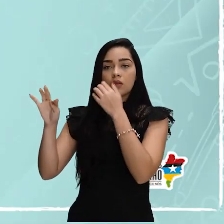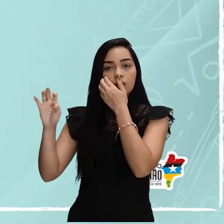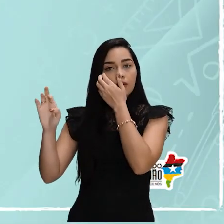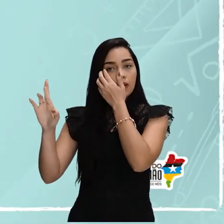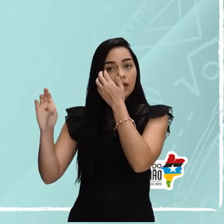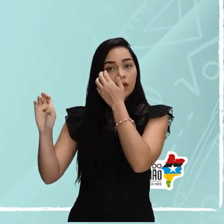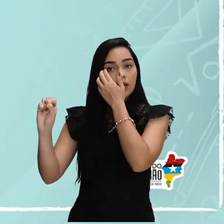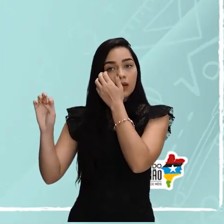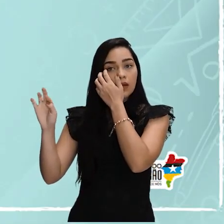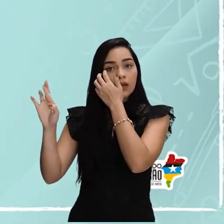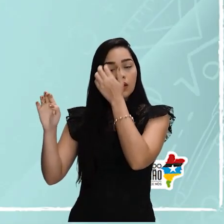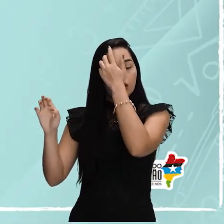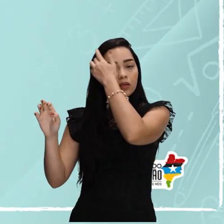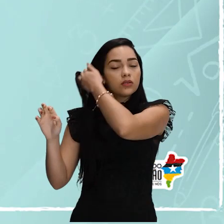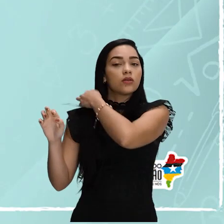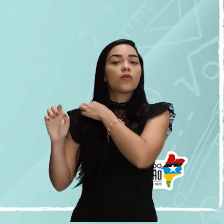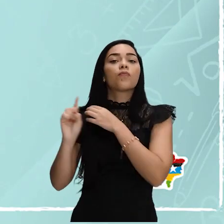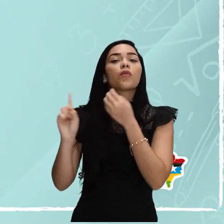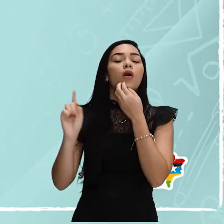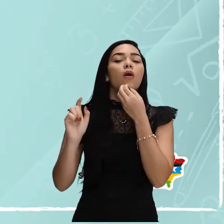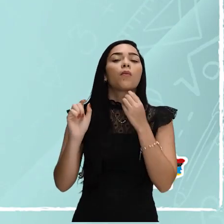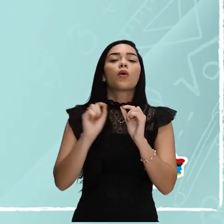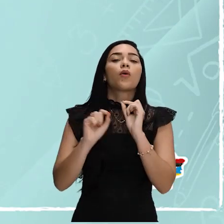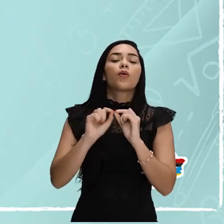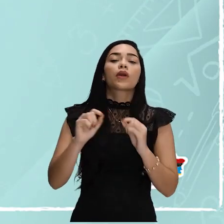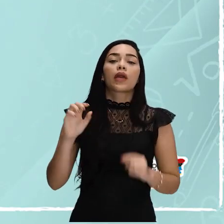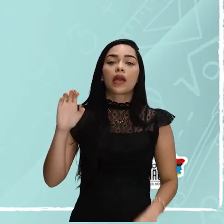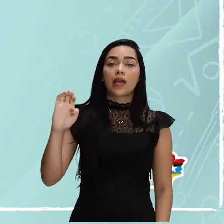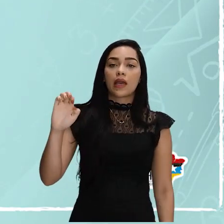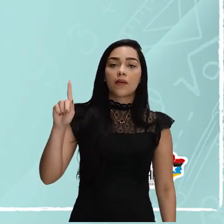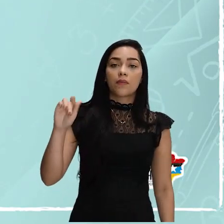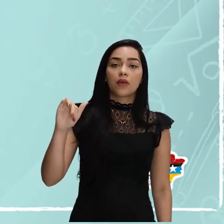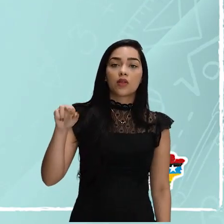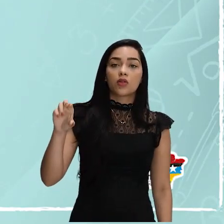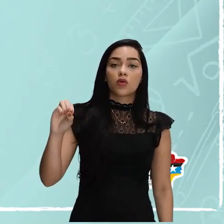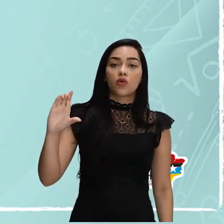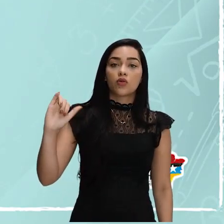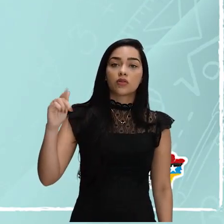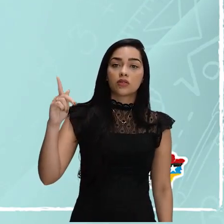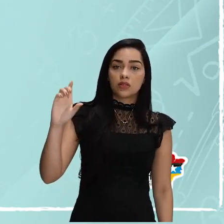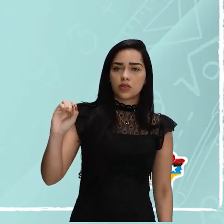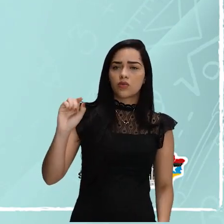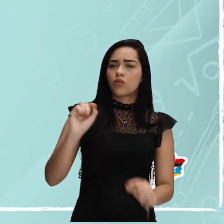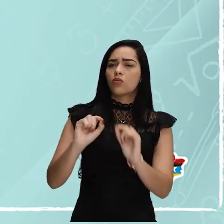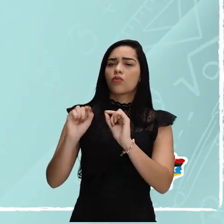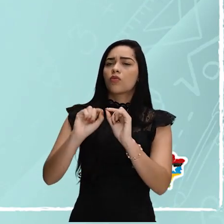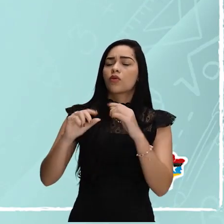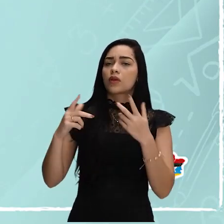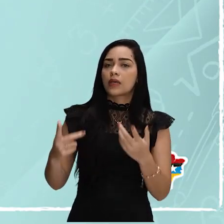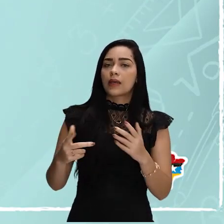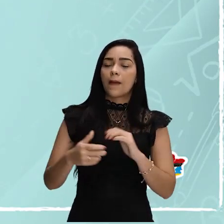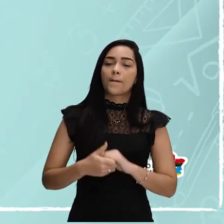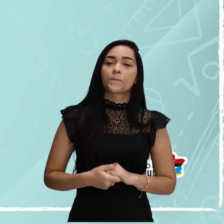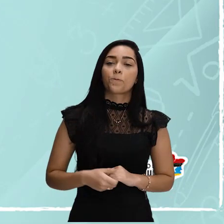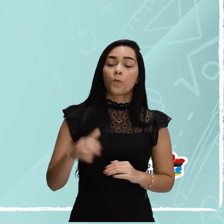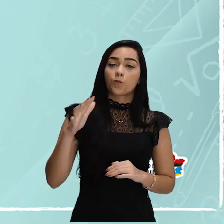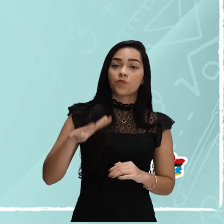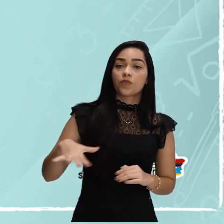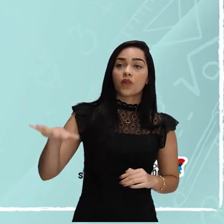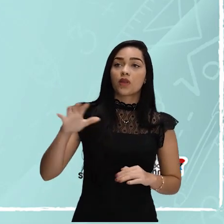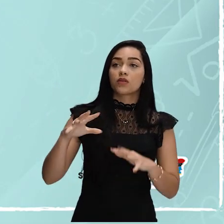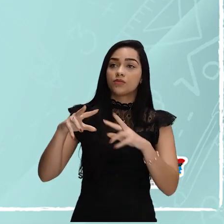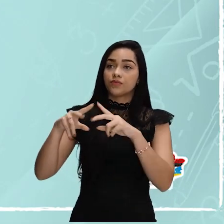terrestre. Então, o ambiente terrestre é chamado de epinociclo. Então, o que seria epinociclo?